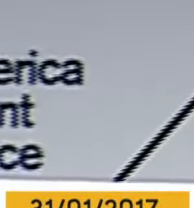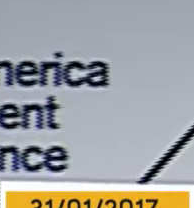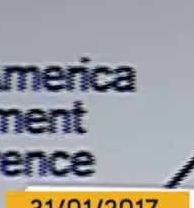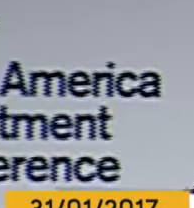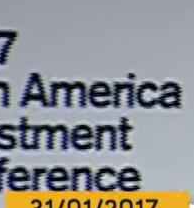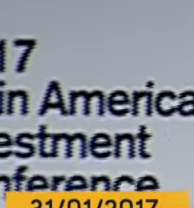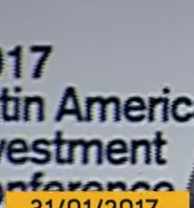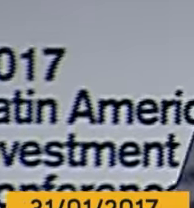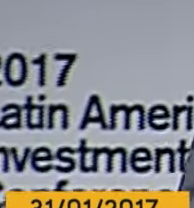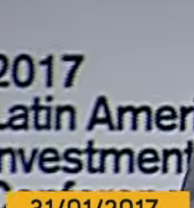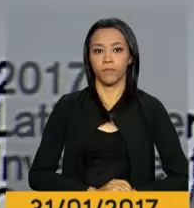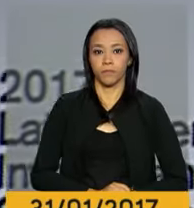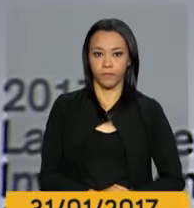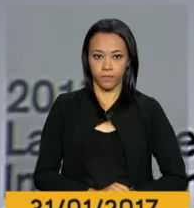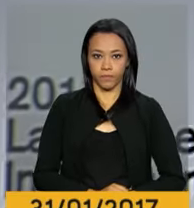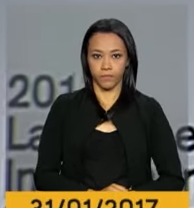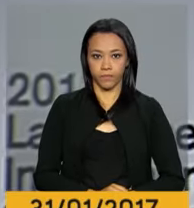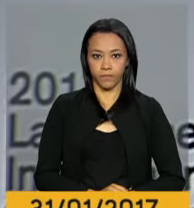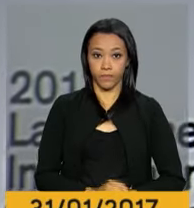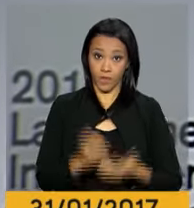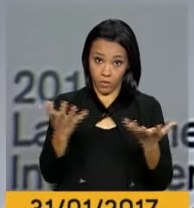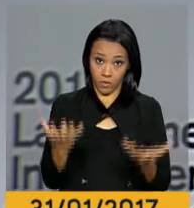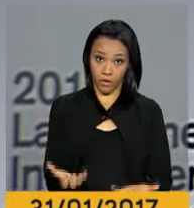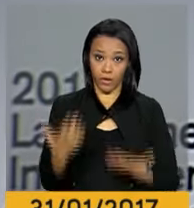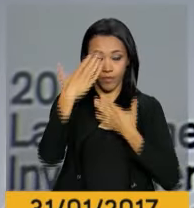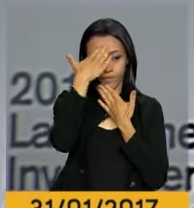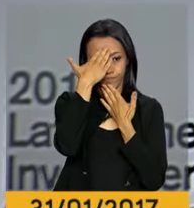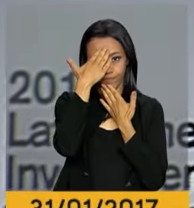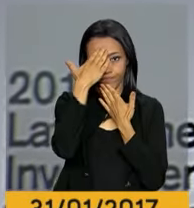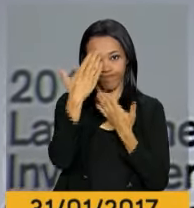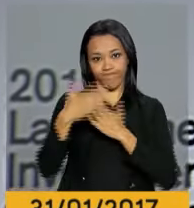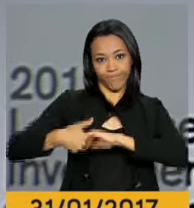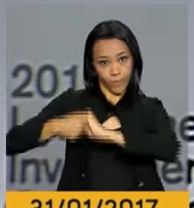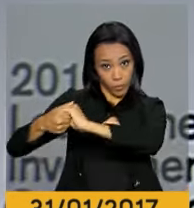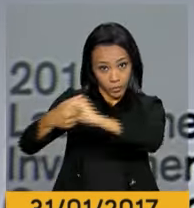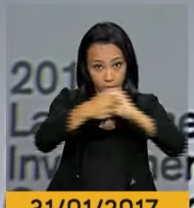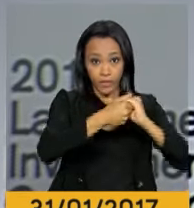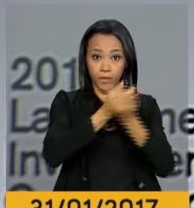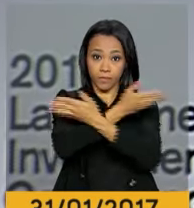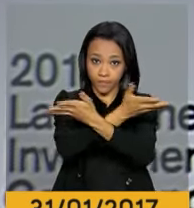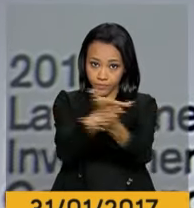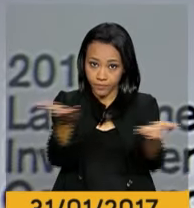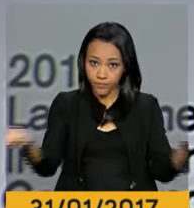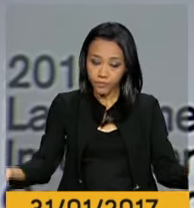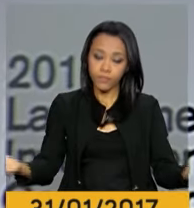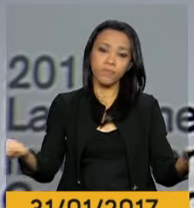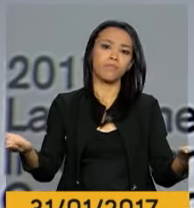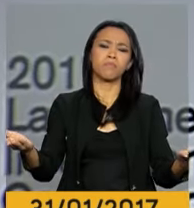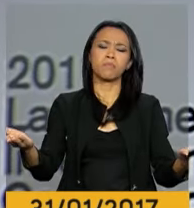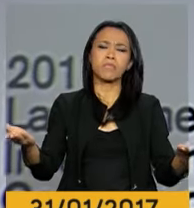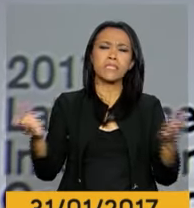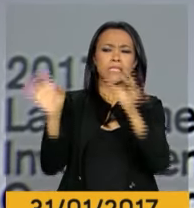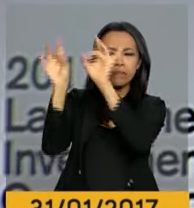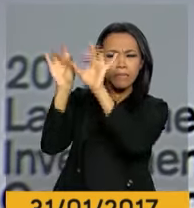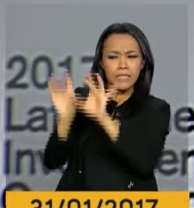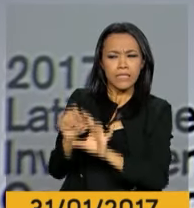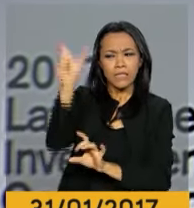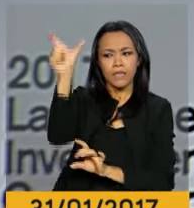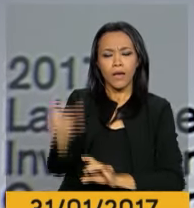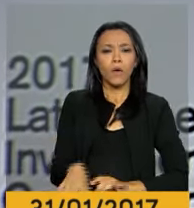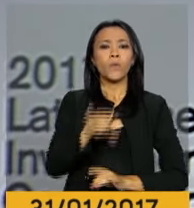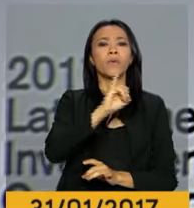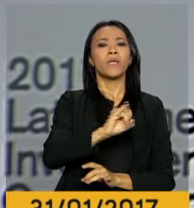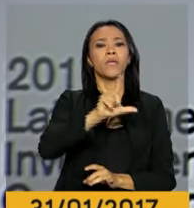obrigado eu quero cumprimentar a todos e especialmente o Willan Gold